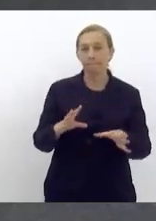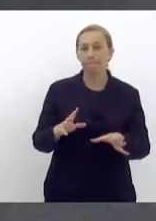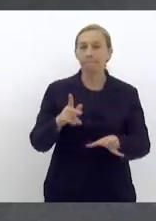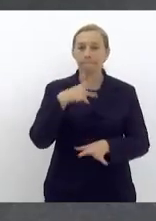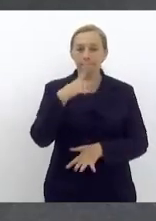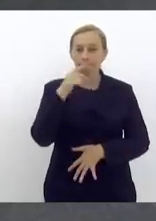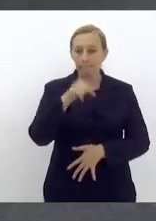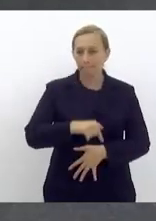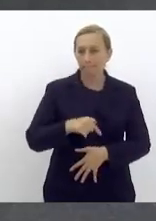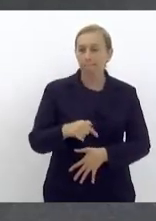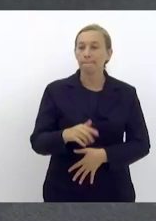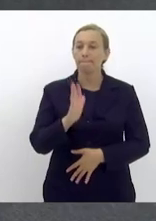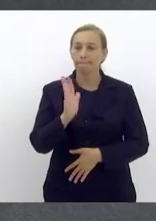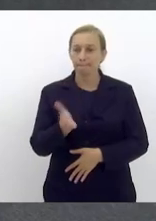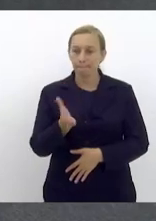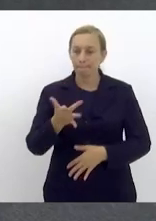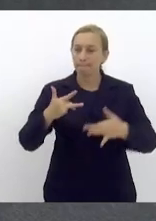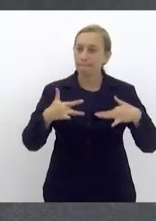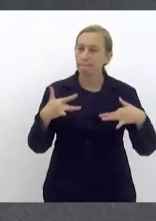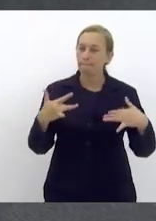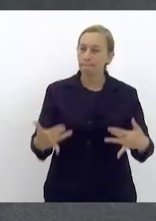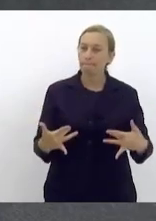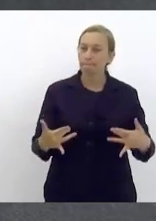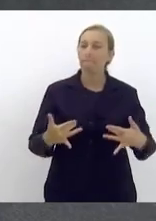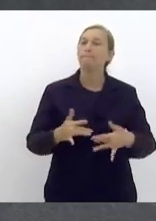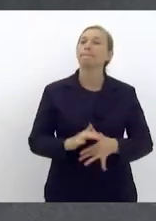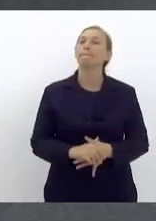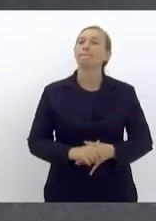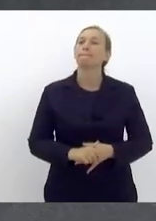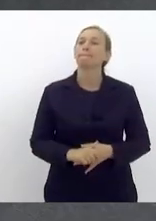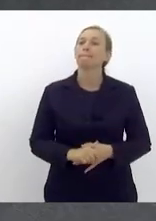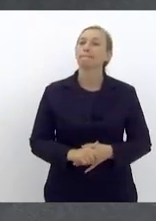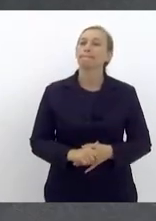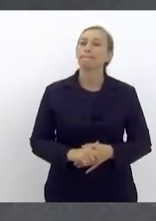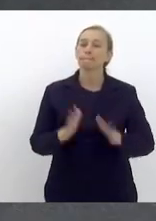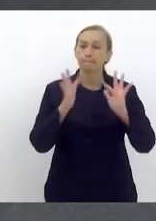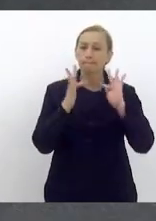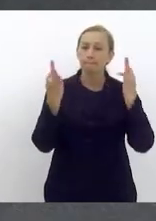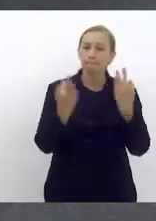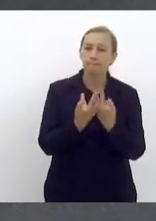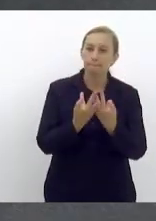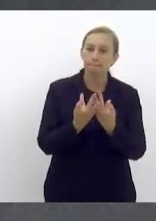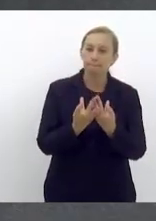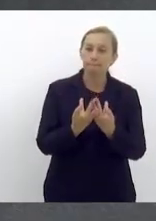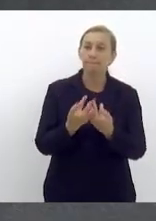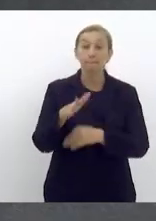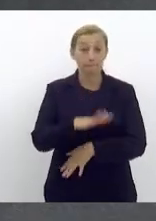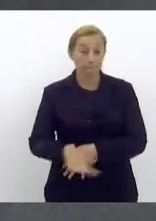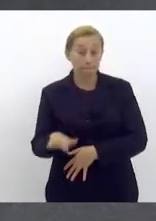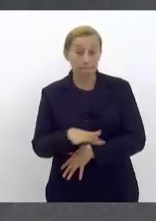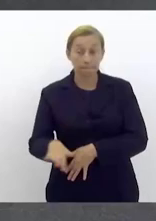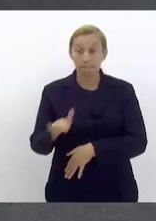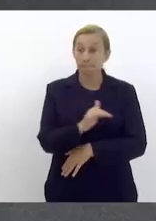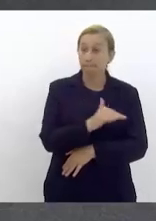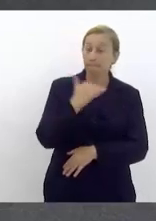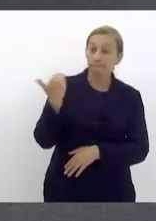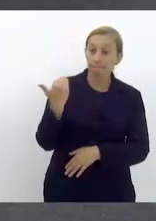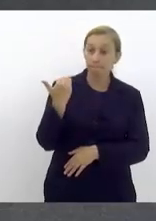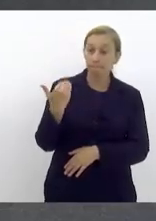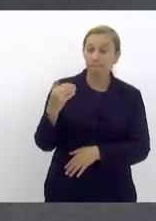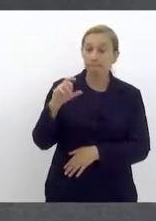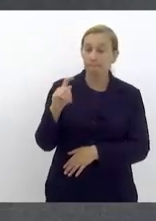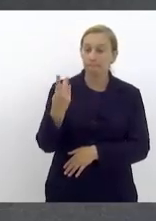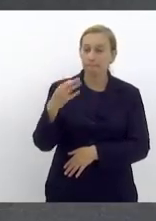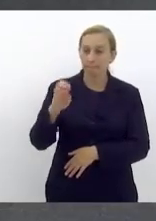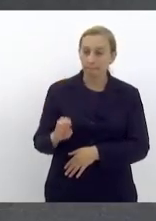fala aqui, já me solidarizando com os familiares das crianças mortas na creche